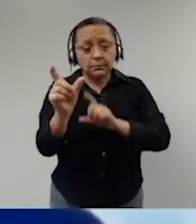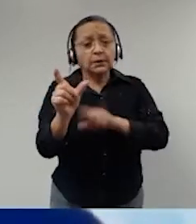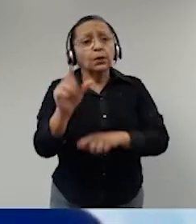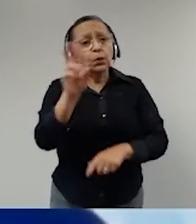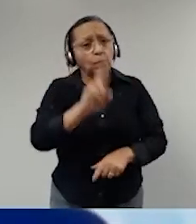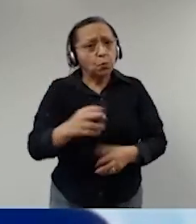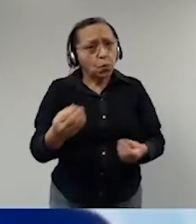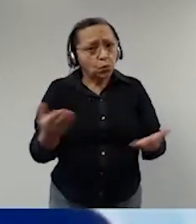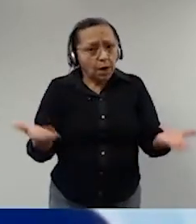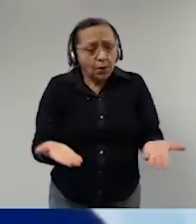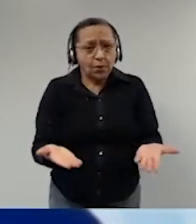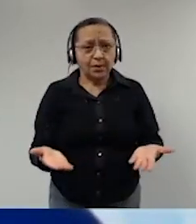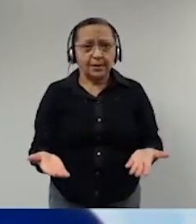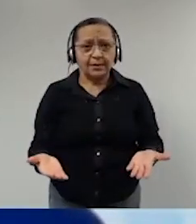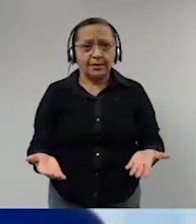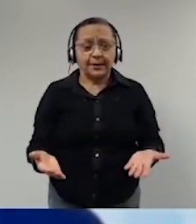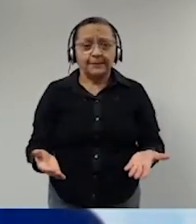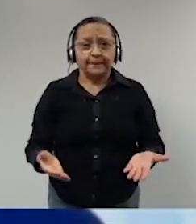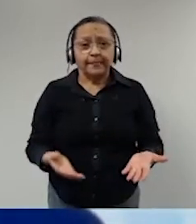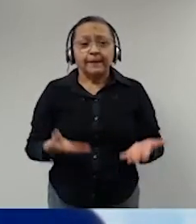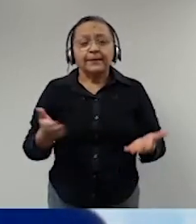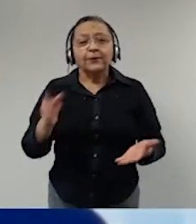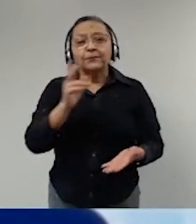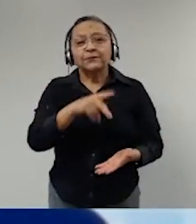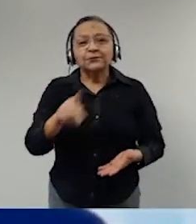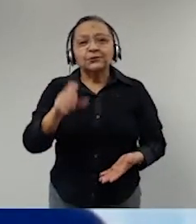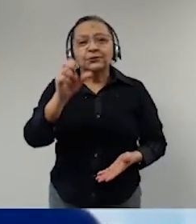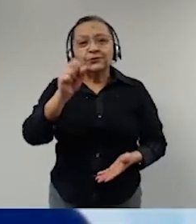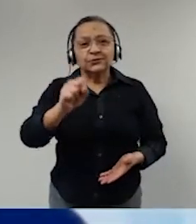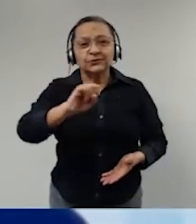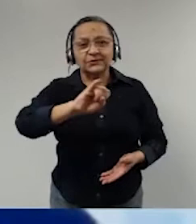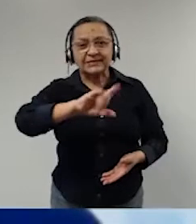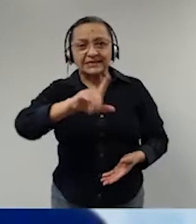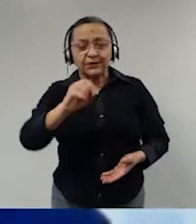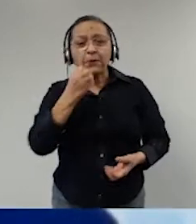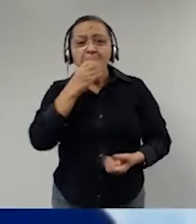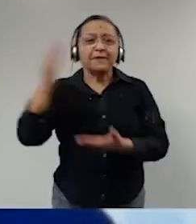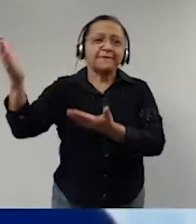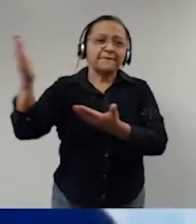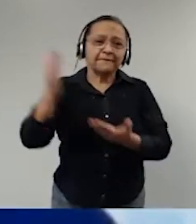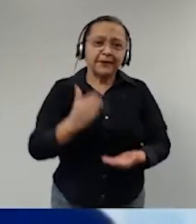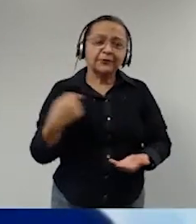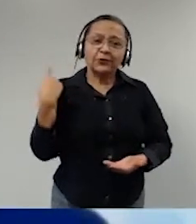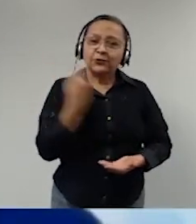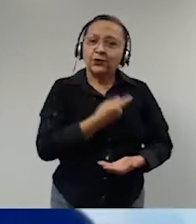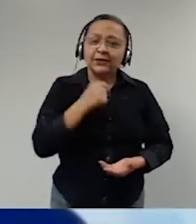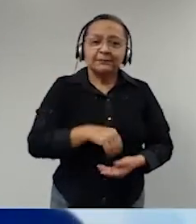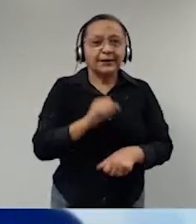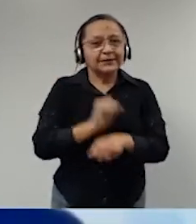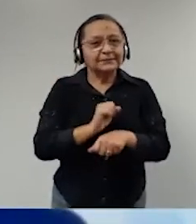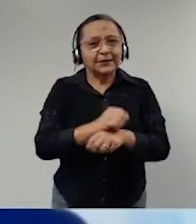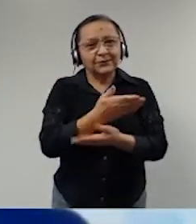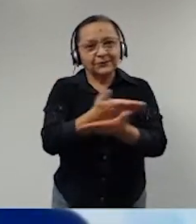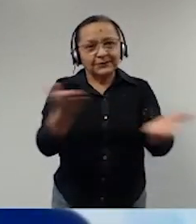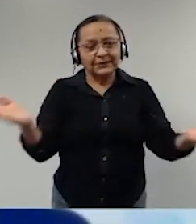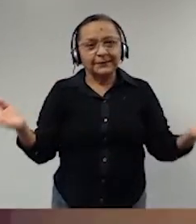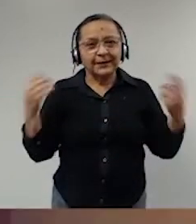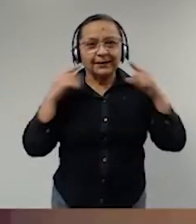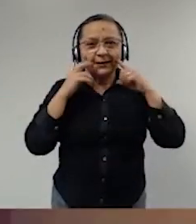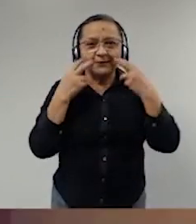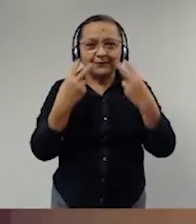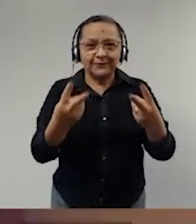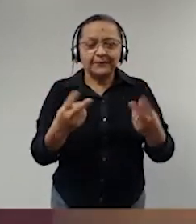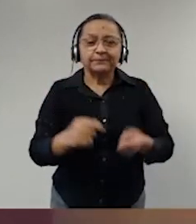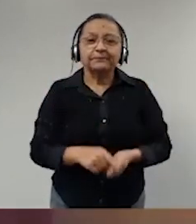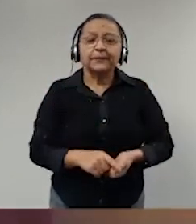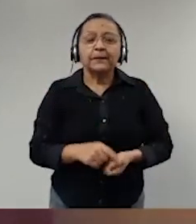né, atualmente. E aí, professor Silvio Almeida, seja bem-vindo e estamos aqui para ouvi-lo. Bom, acho